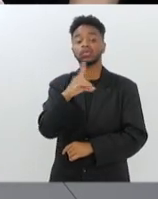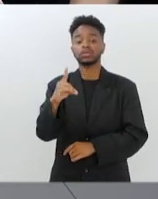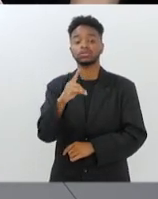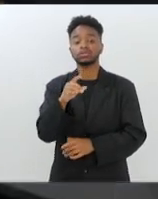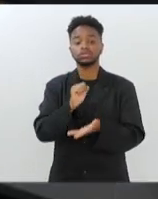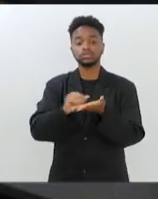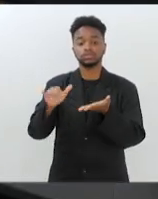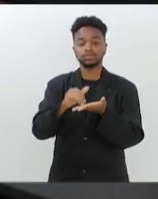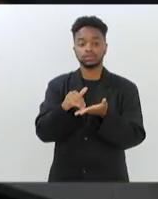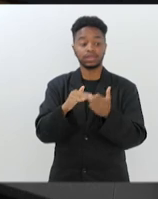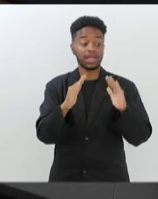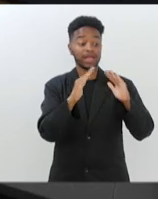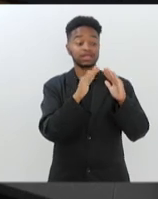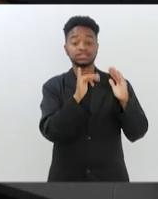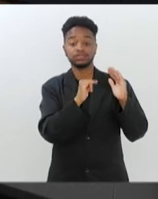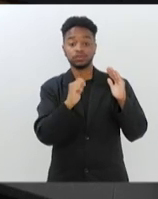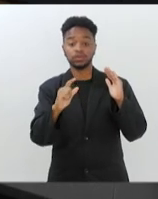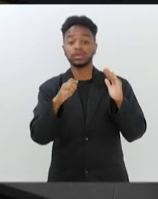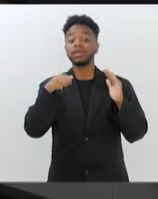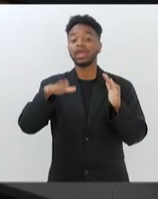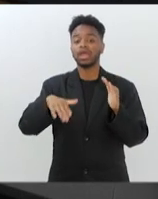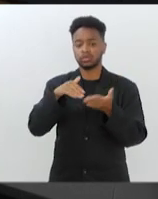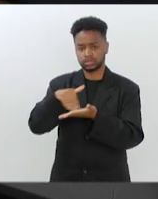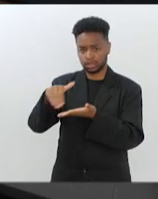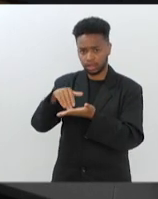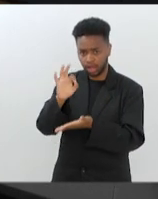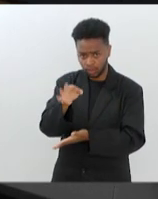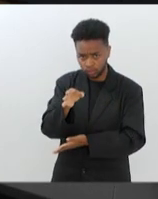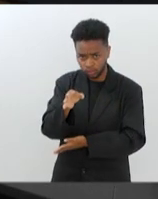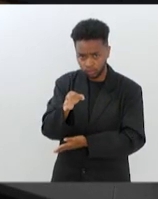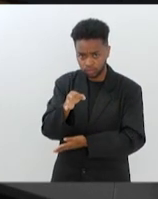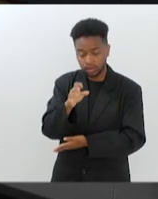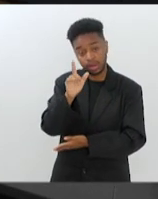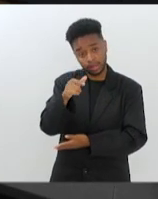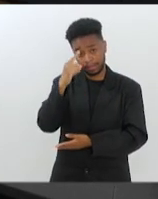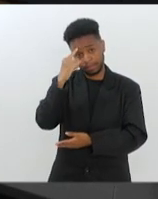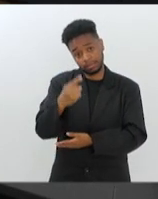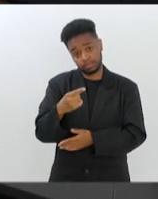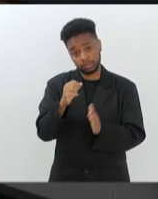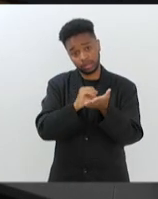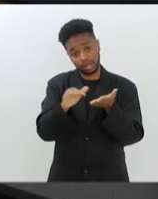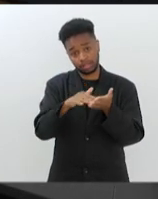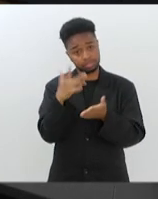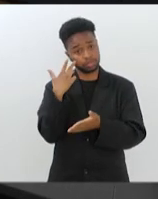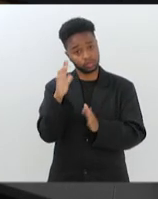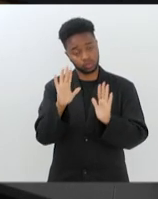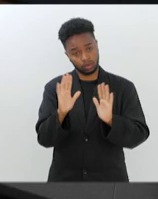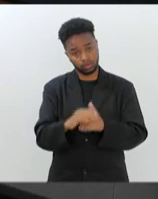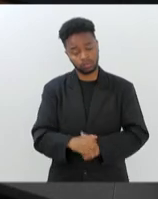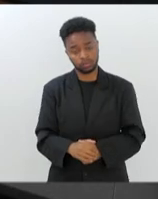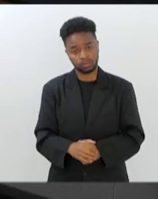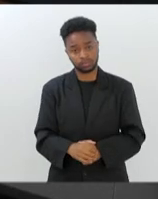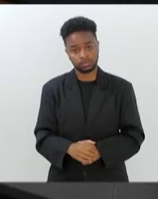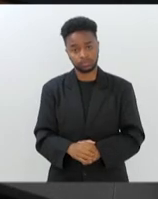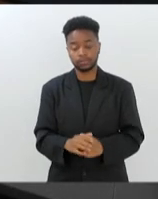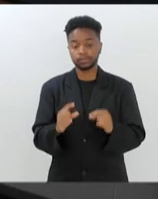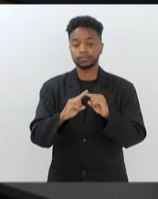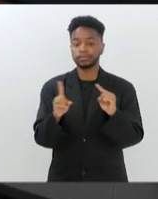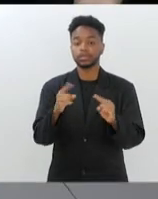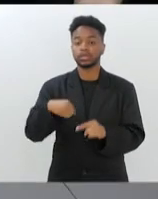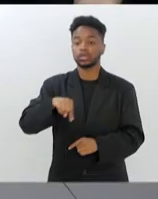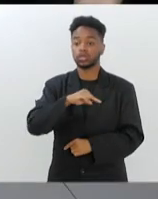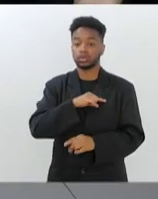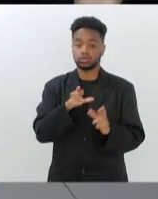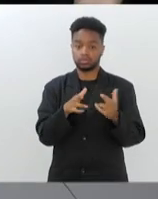Civil cas pessoa do secretário sim o secretário é o ordenador de despesa natural mas na nós na nossa